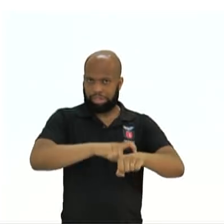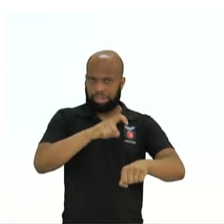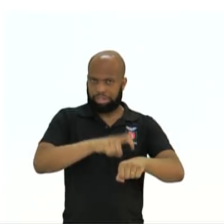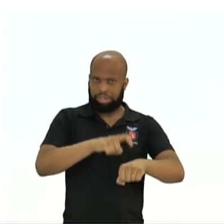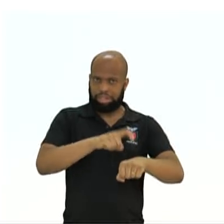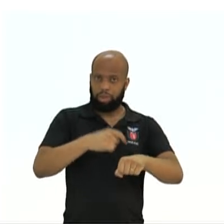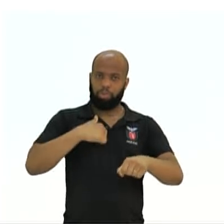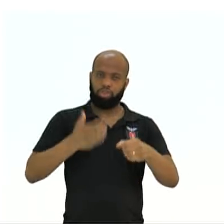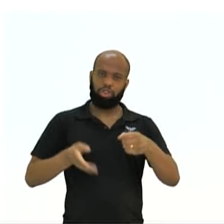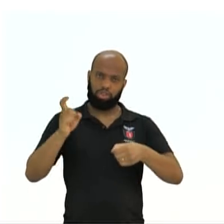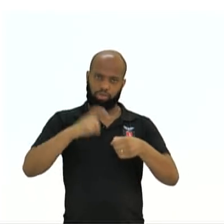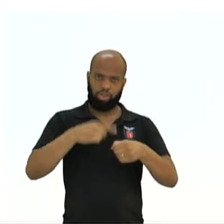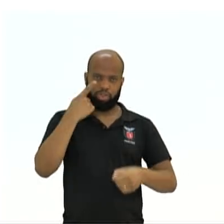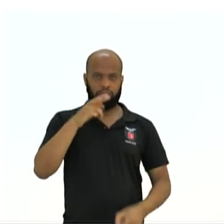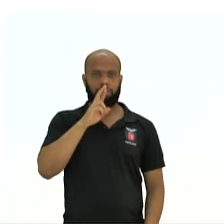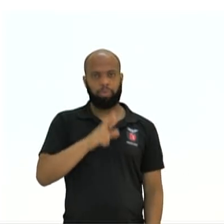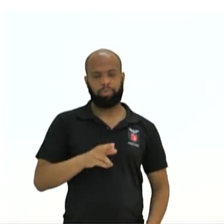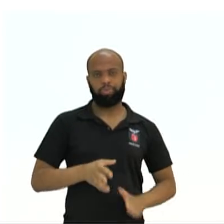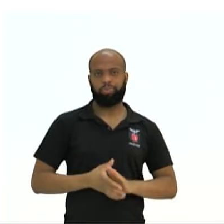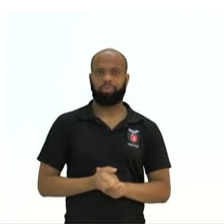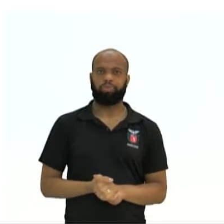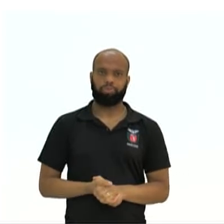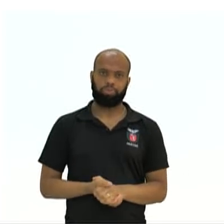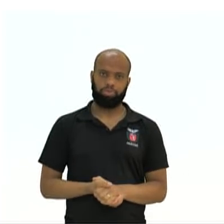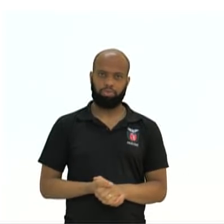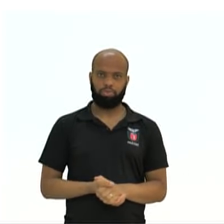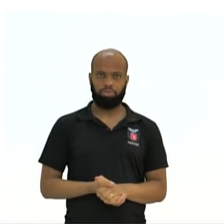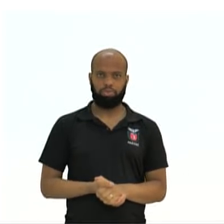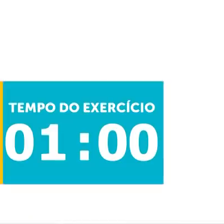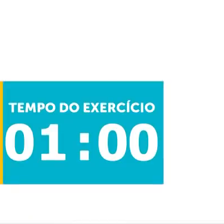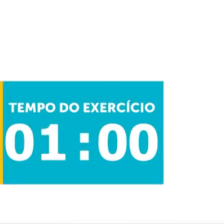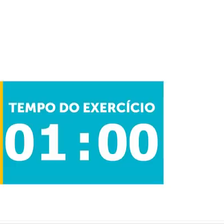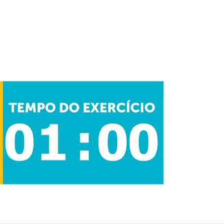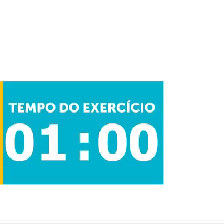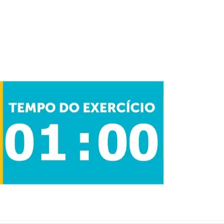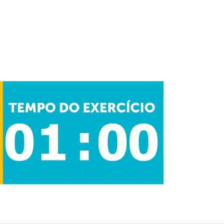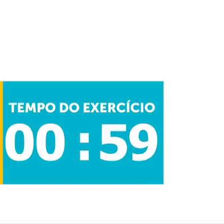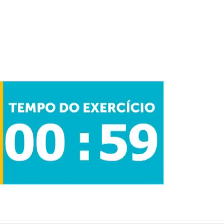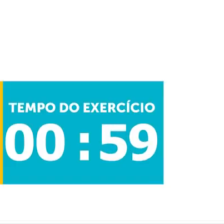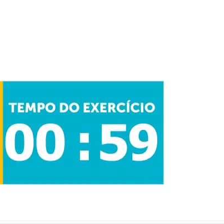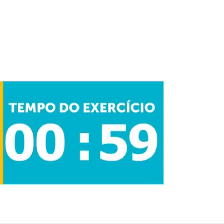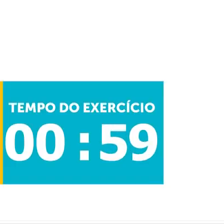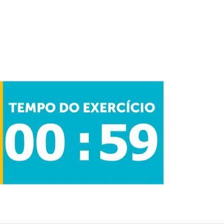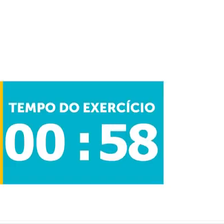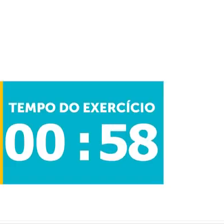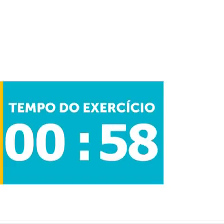o seu material, responde rapidinho e já retornamos para a correção.